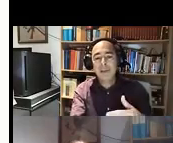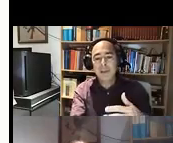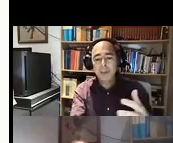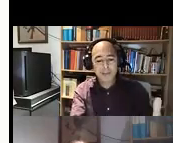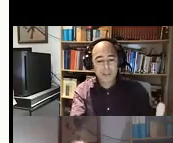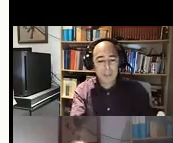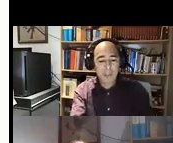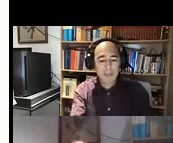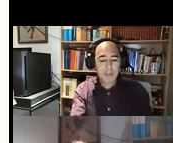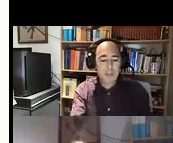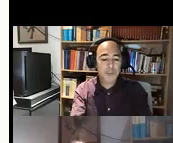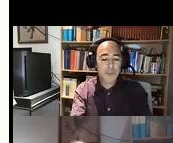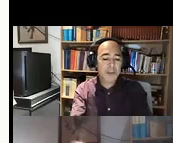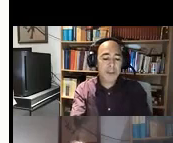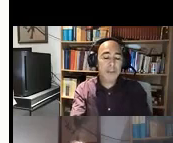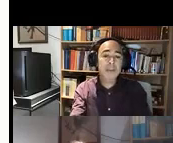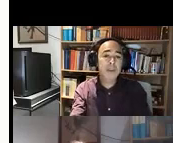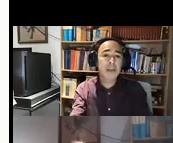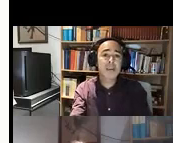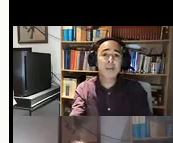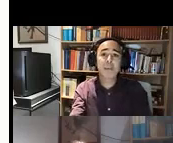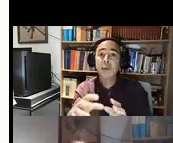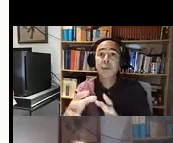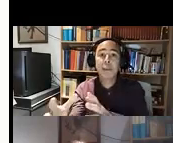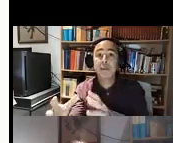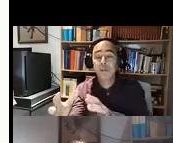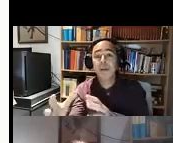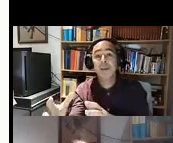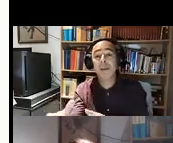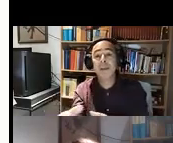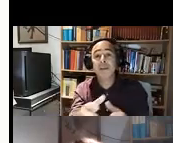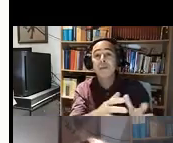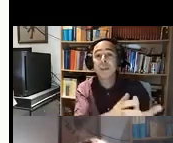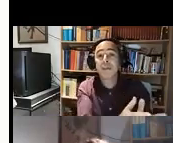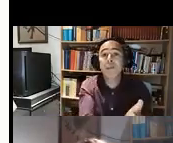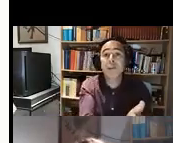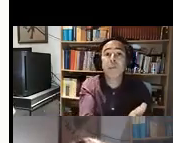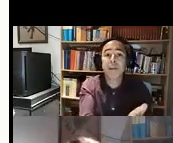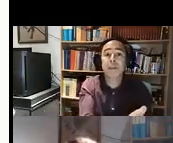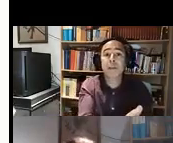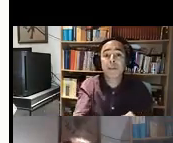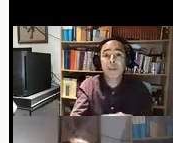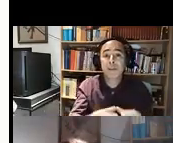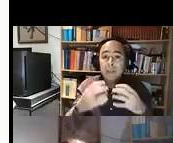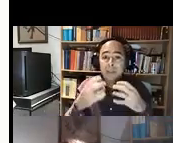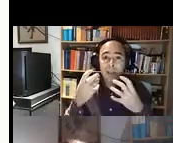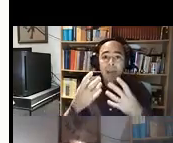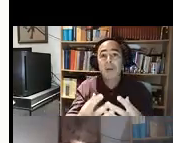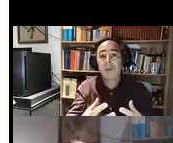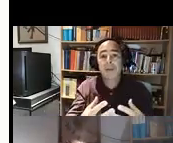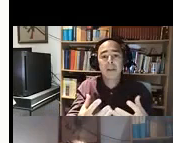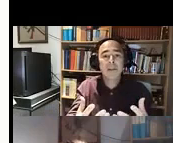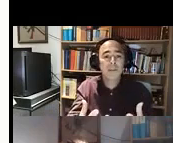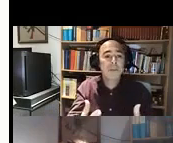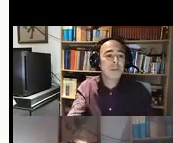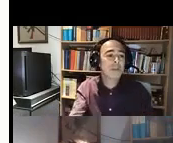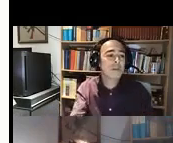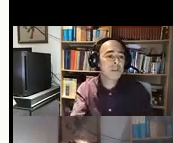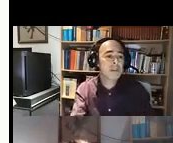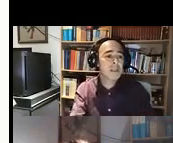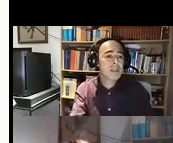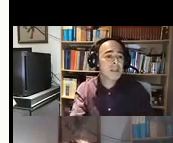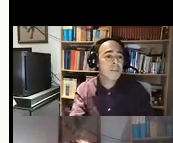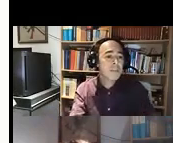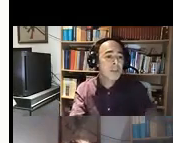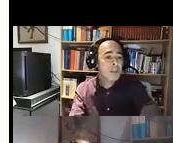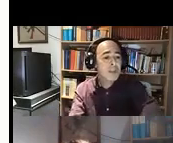sabe-se que elas são capazes faz uma limpeza mais profunda e mais eficaz pelo menos dez vezes mais eficaz do que uma simples limpeza mal portanto sem agora elas são muito